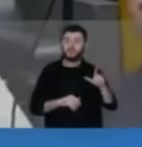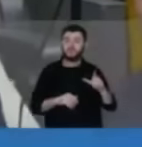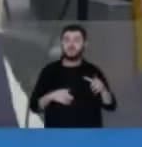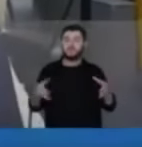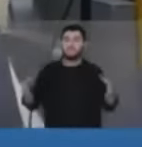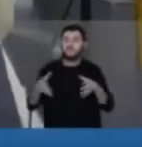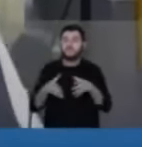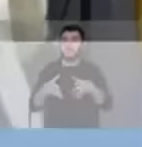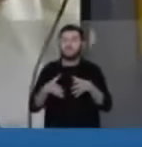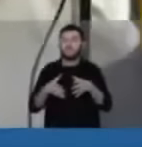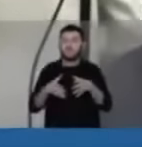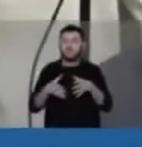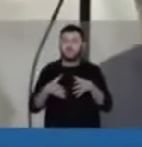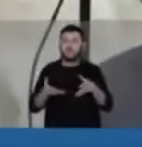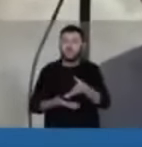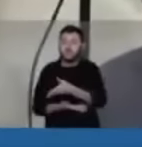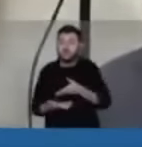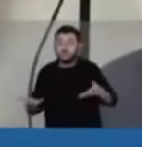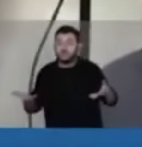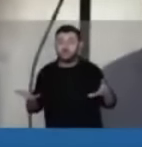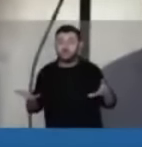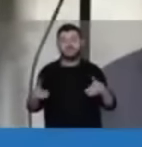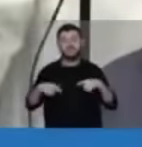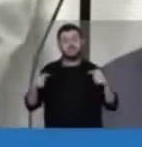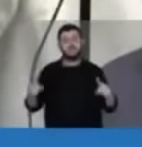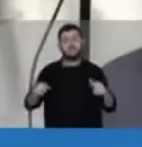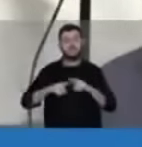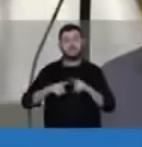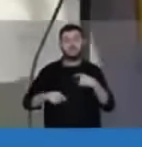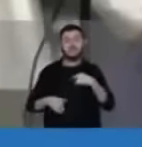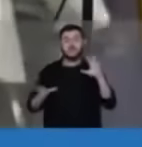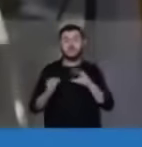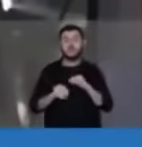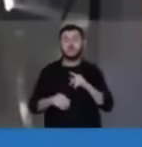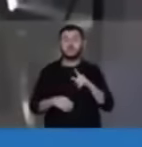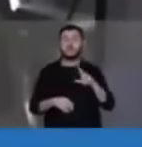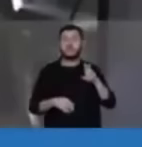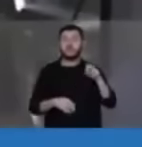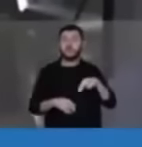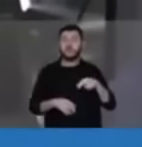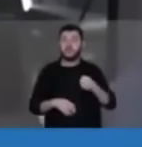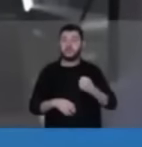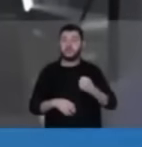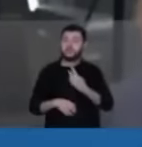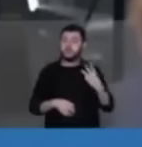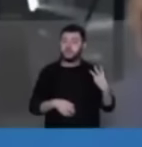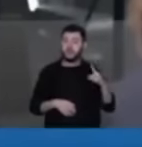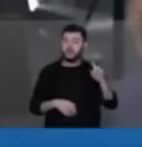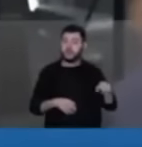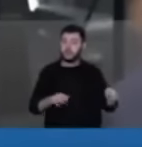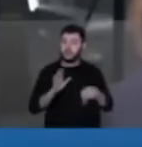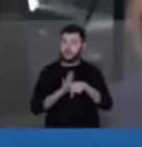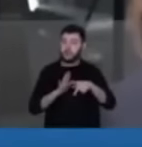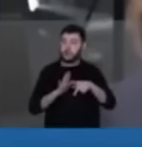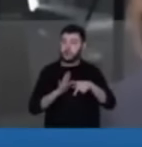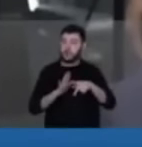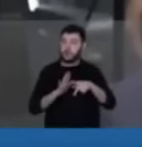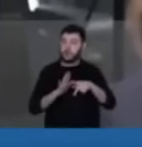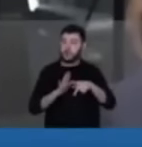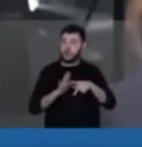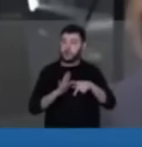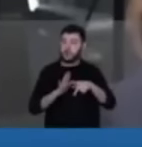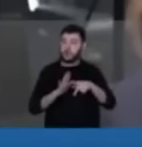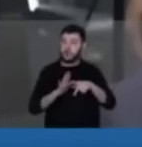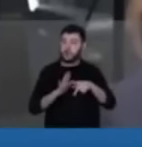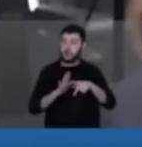13 é o plene do bandido né que vem apenas para massacrar mais uma vez